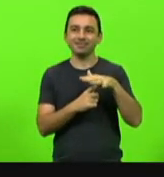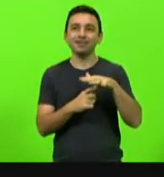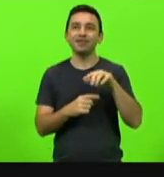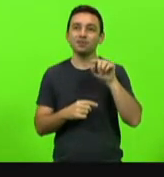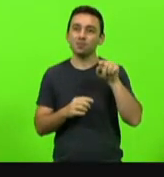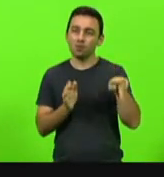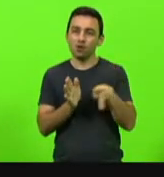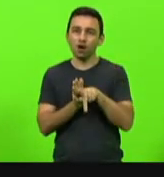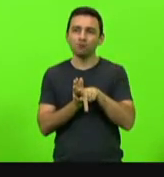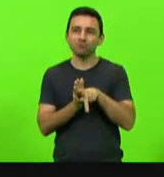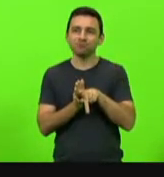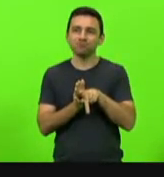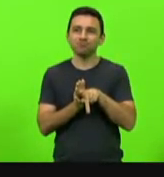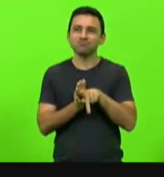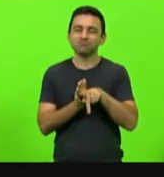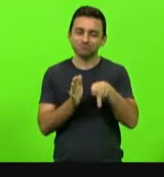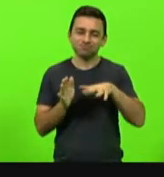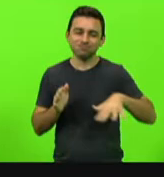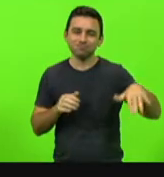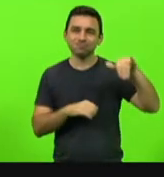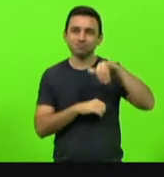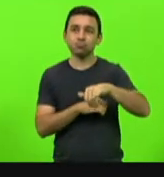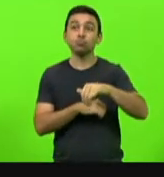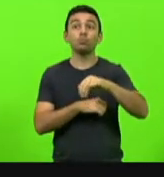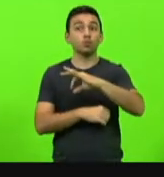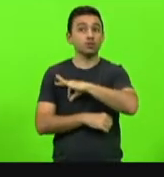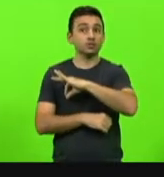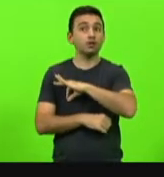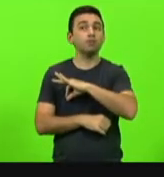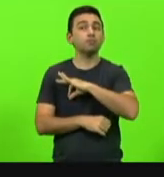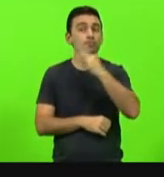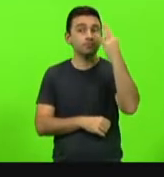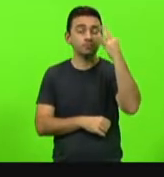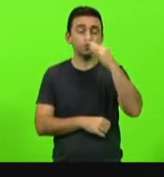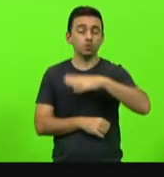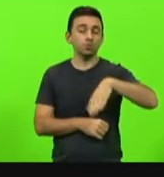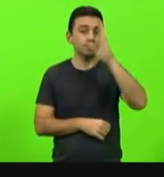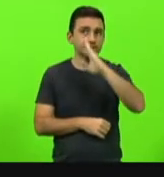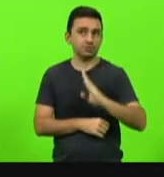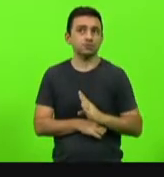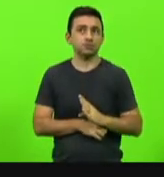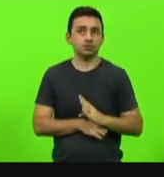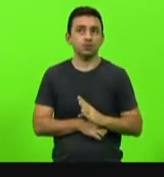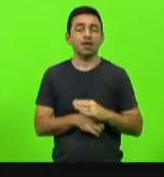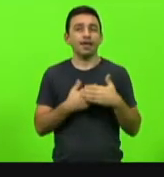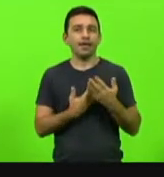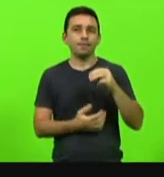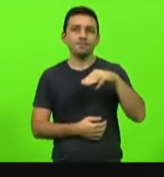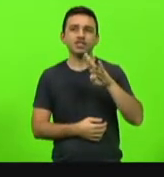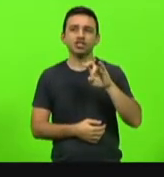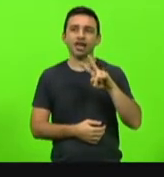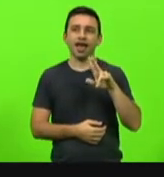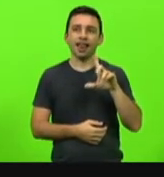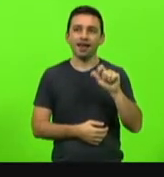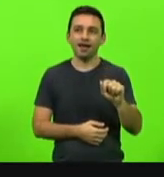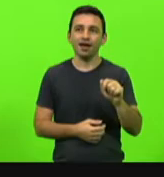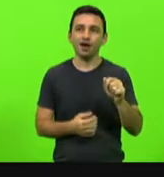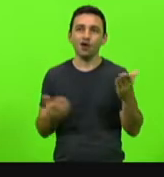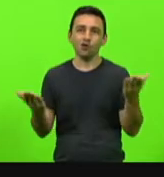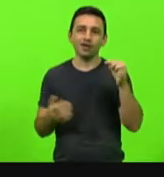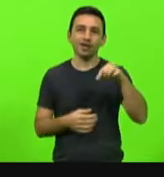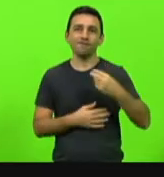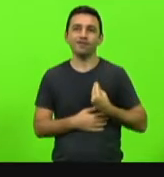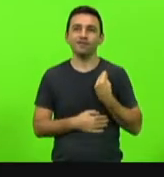operacionais de aeronaves policiais do Brasil, dos quais a Michela está hoje aqui